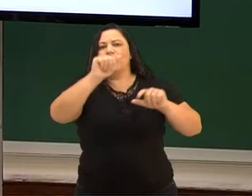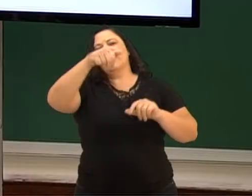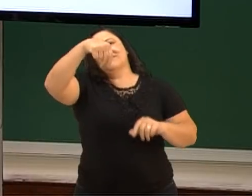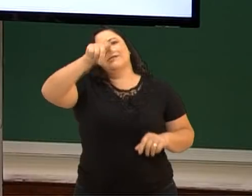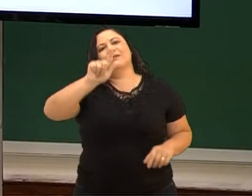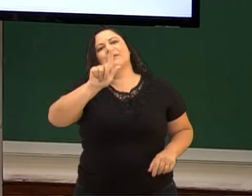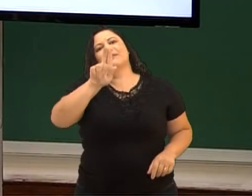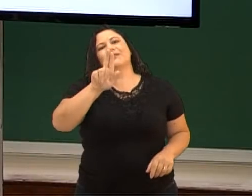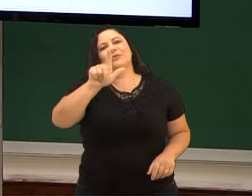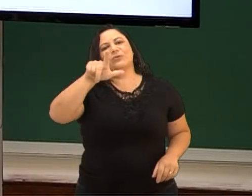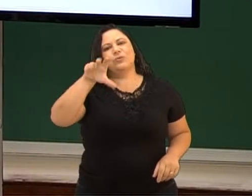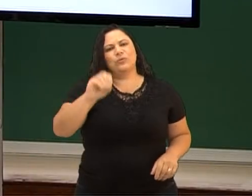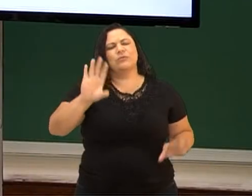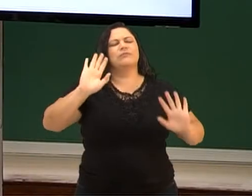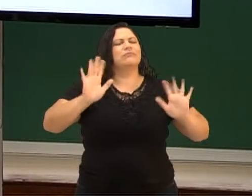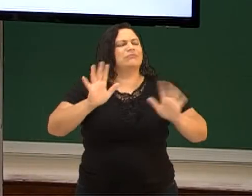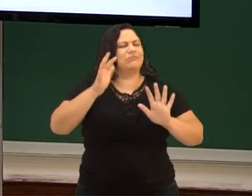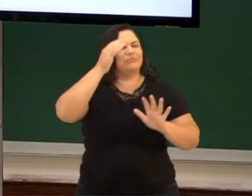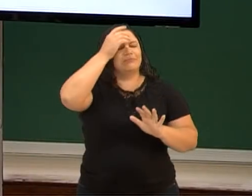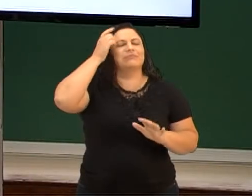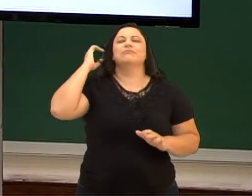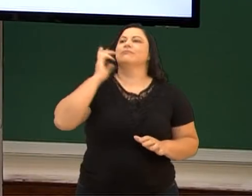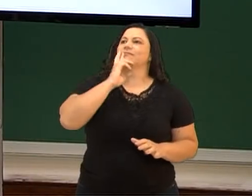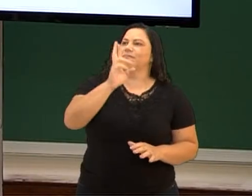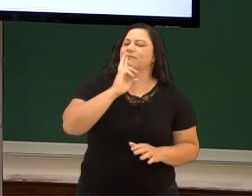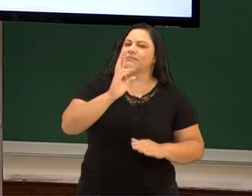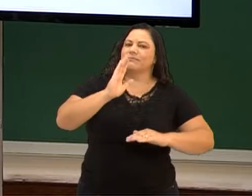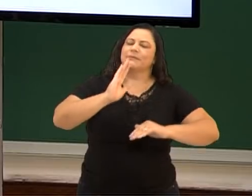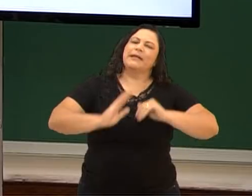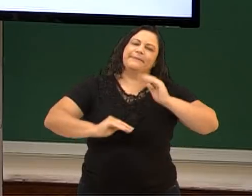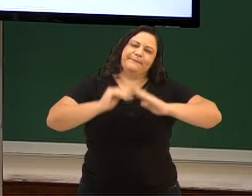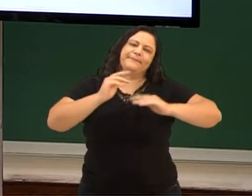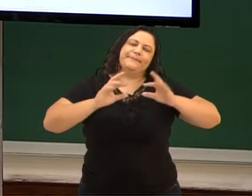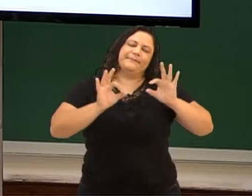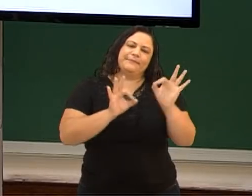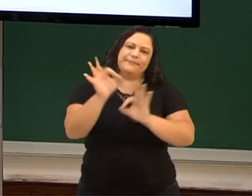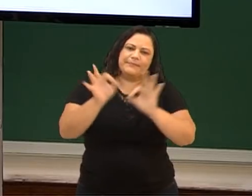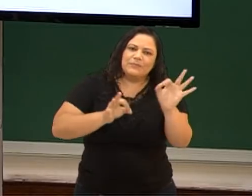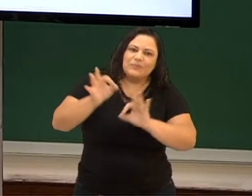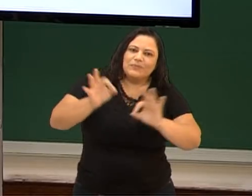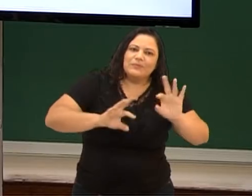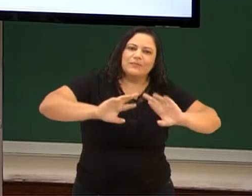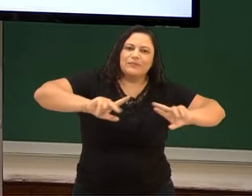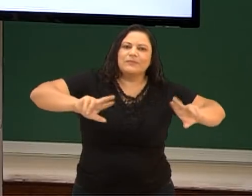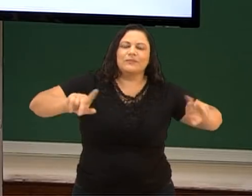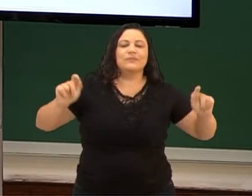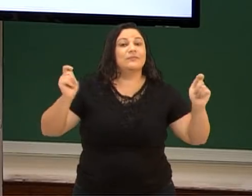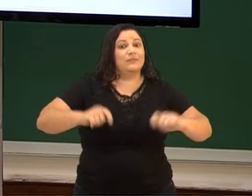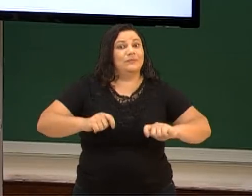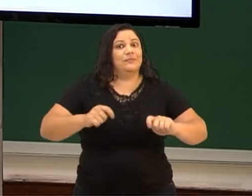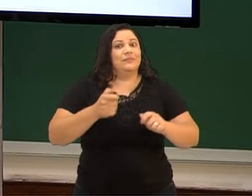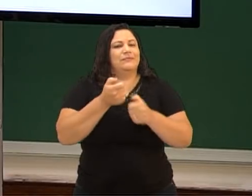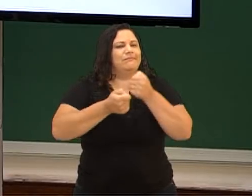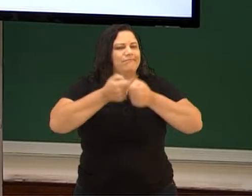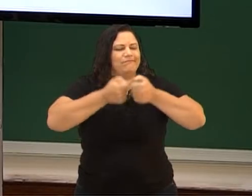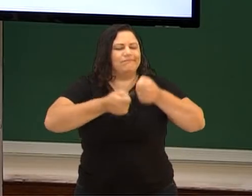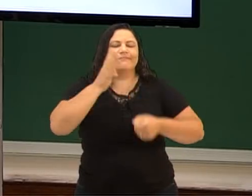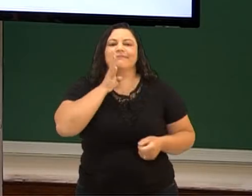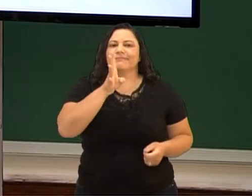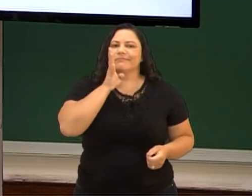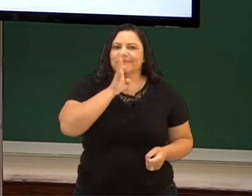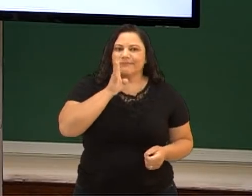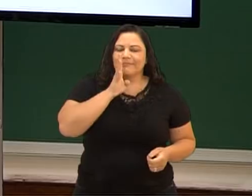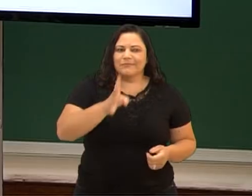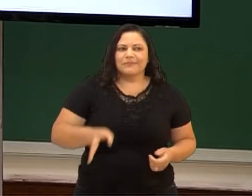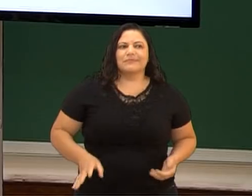resolveram várias coisas, construíram no caderninho de vocês, né? Os ângulos e tudo mais, esse joguinho vai ser bem legal para vocês entenderem um pouquinho mais